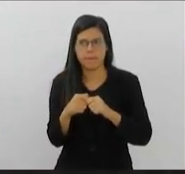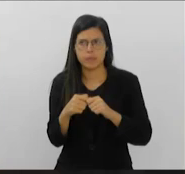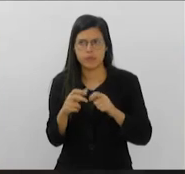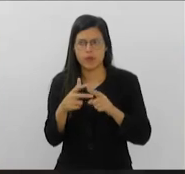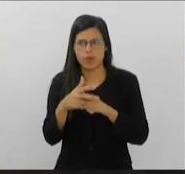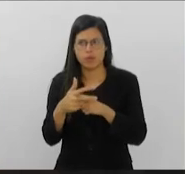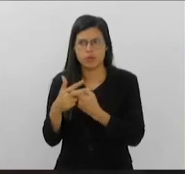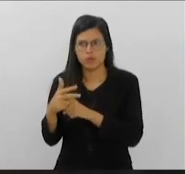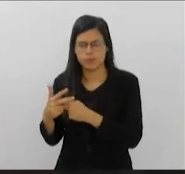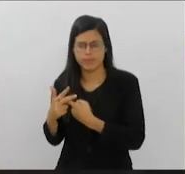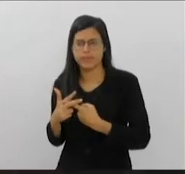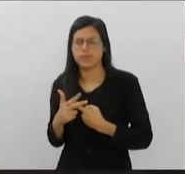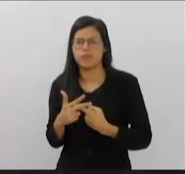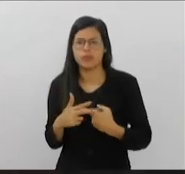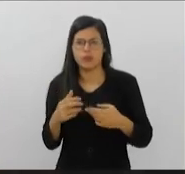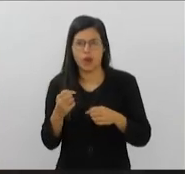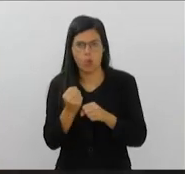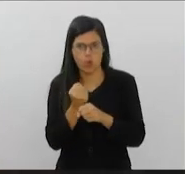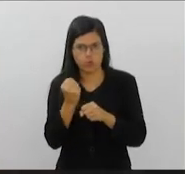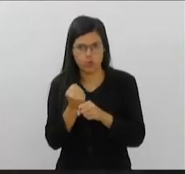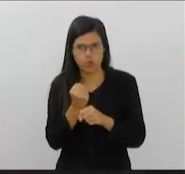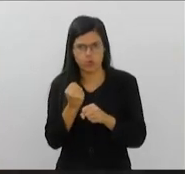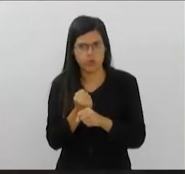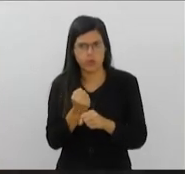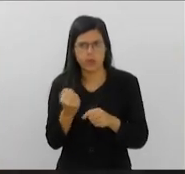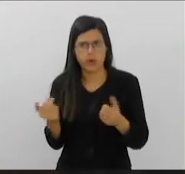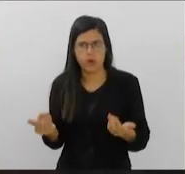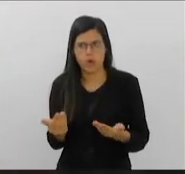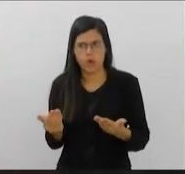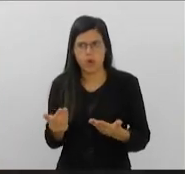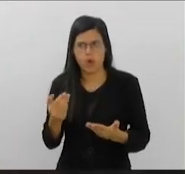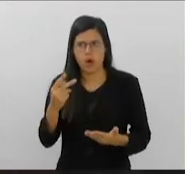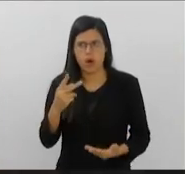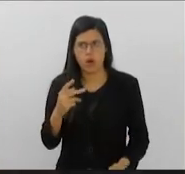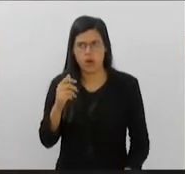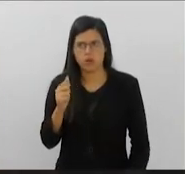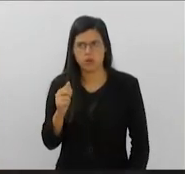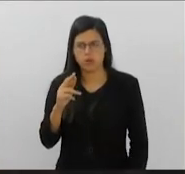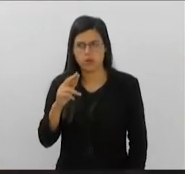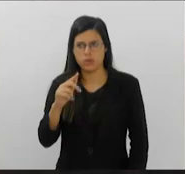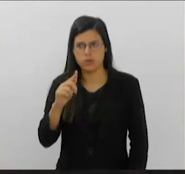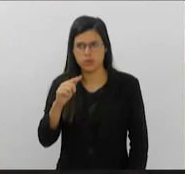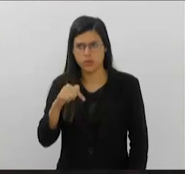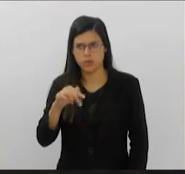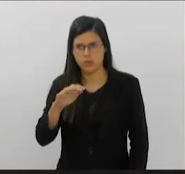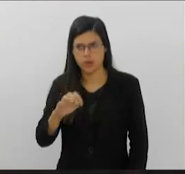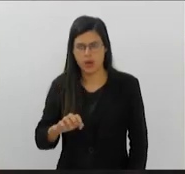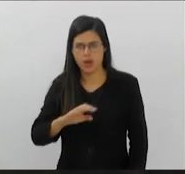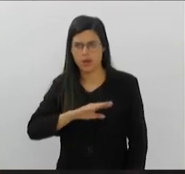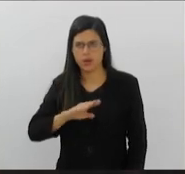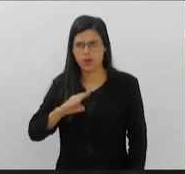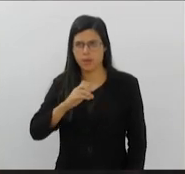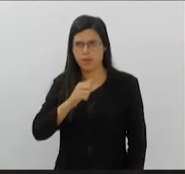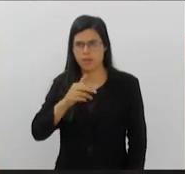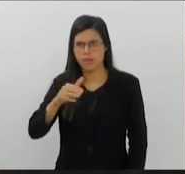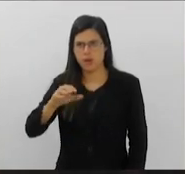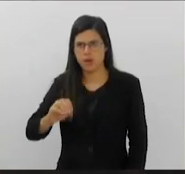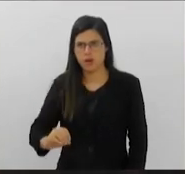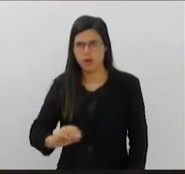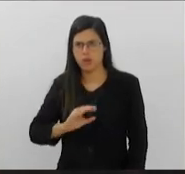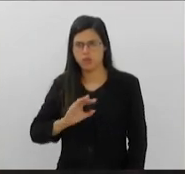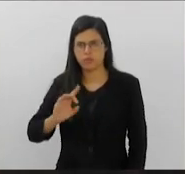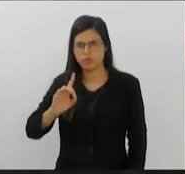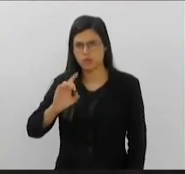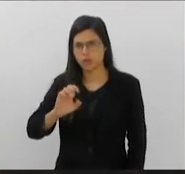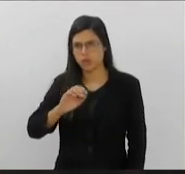reforma e a construção agora do Parque Barão de Mauá, que vai ser o maior parque natural ambiental